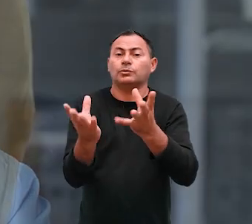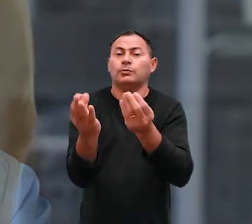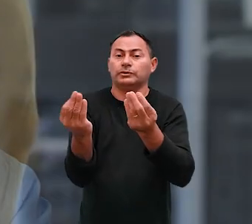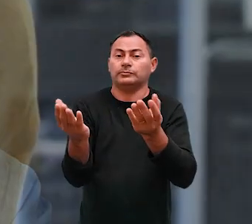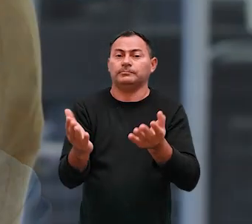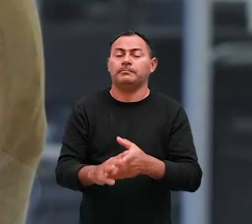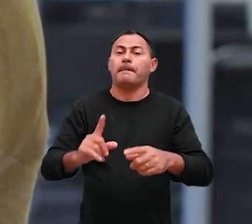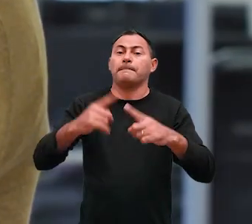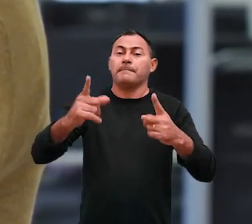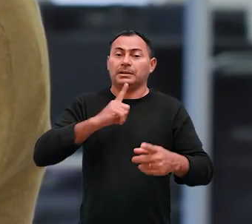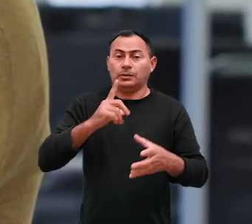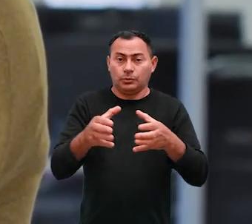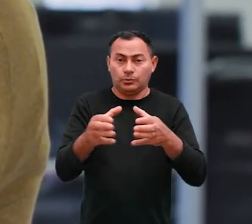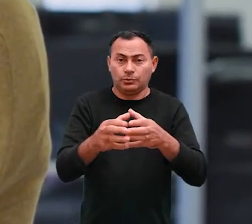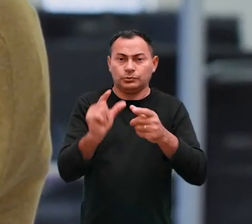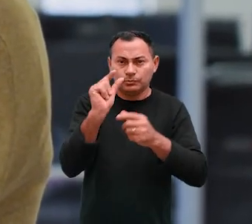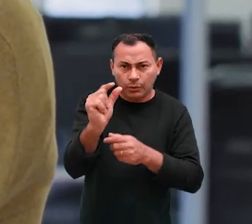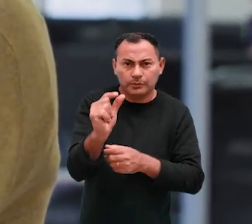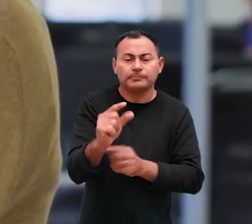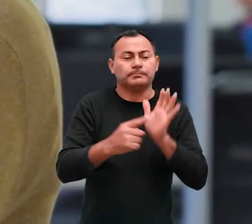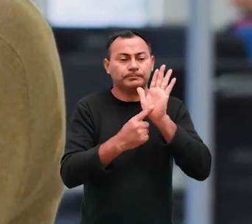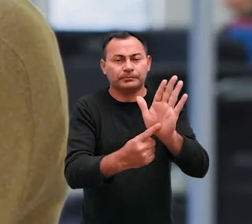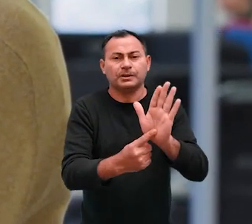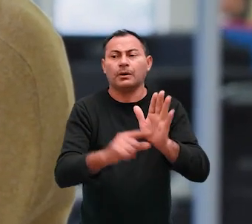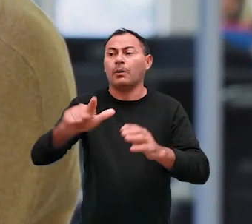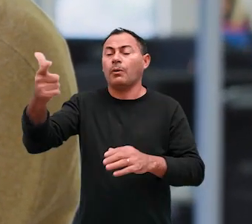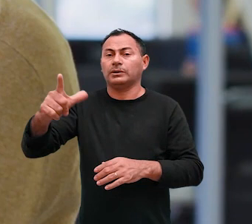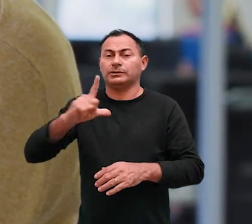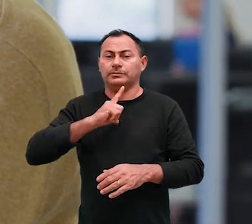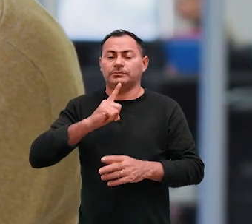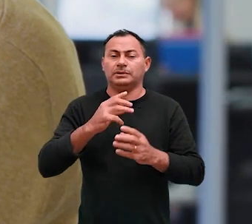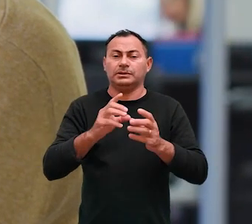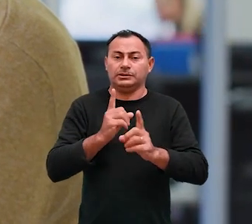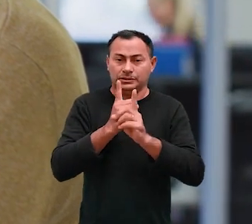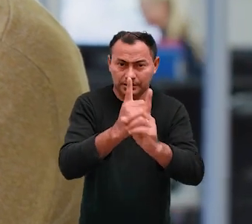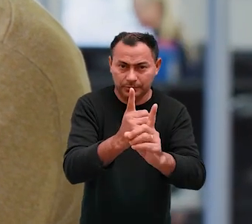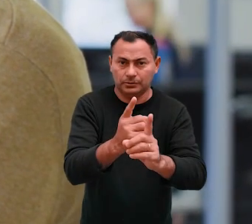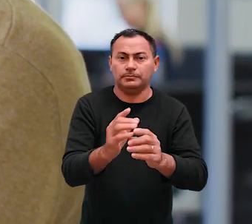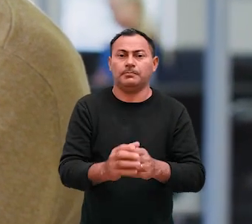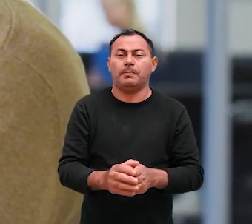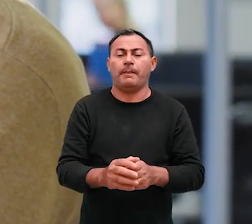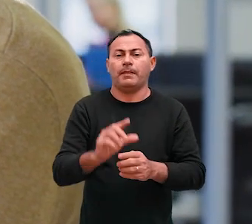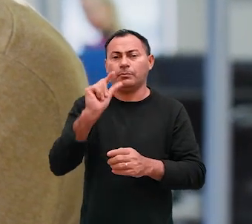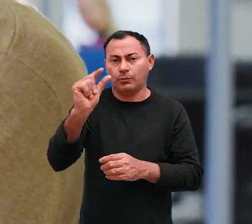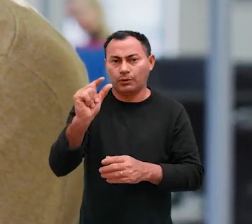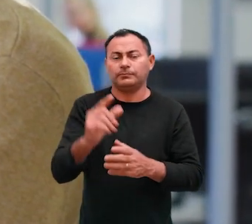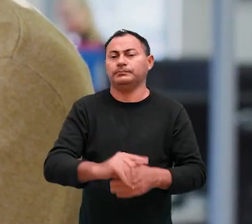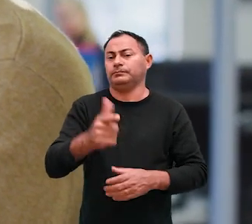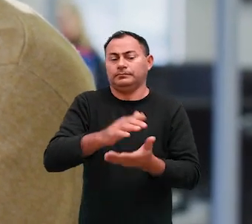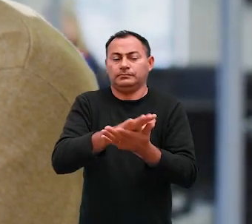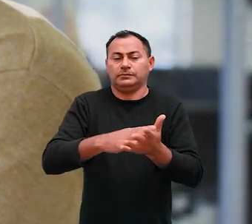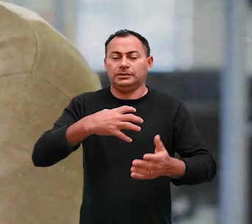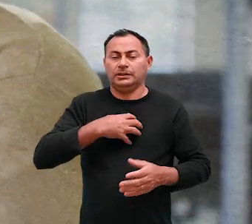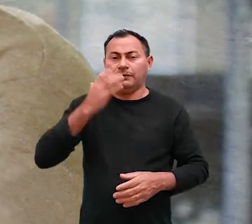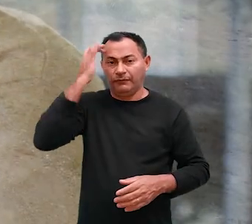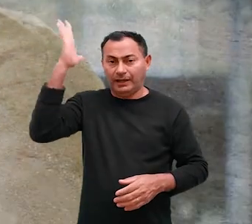muitos. Mas existe o grupo dos poucos, que representam outro tipo de discípulo. Para os poucos, não